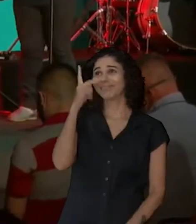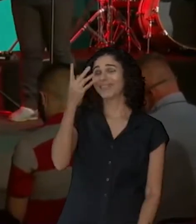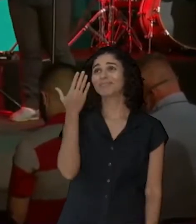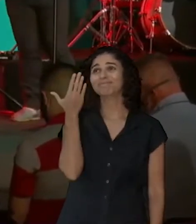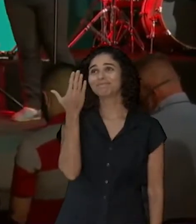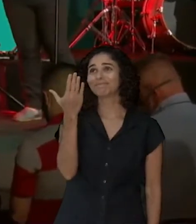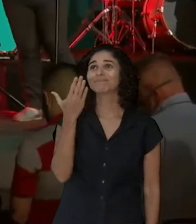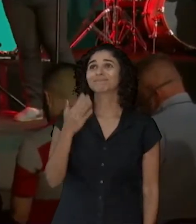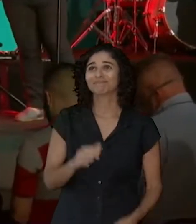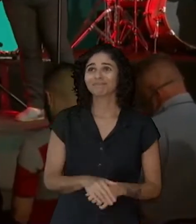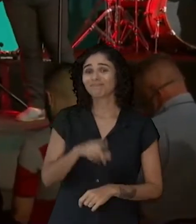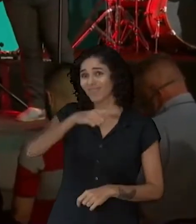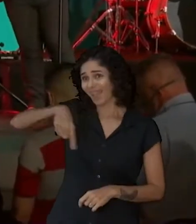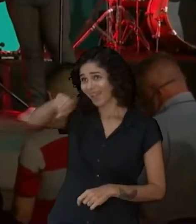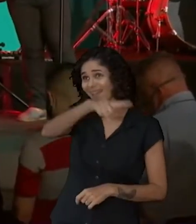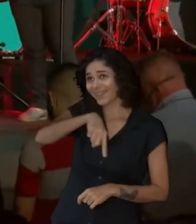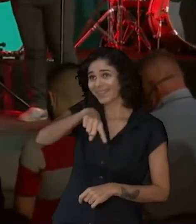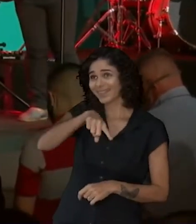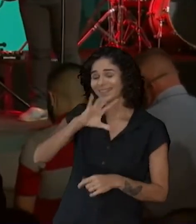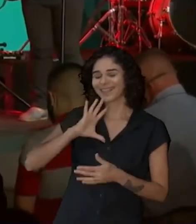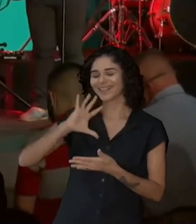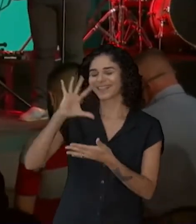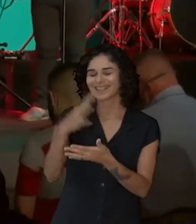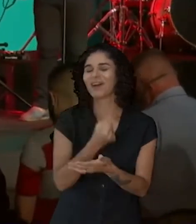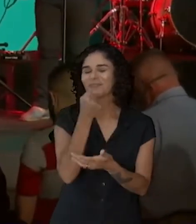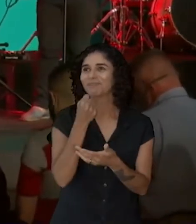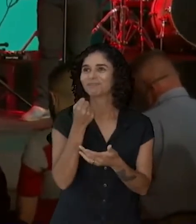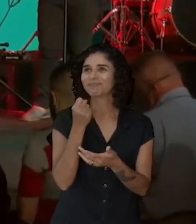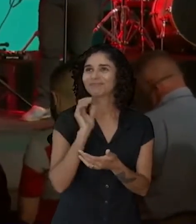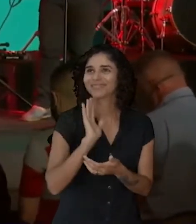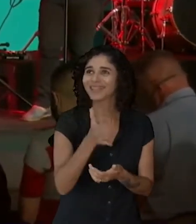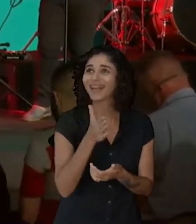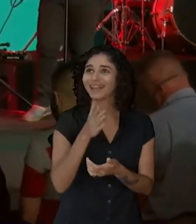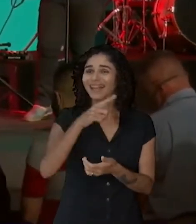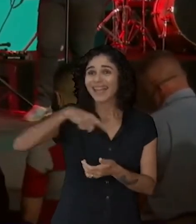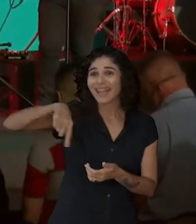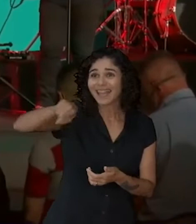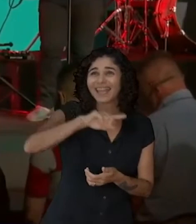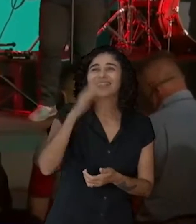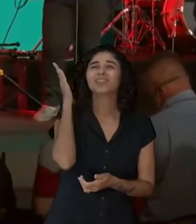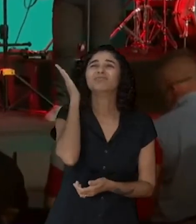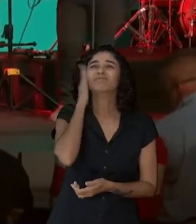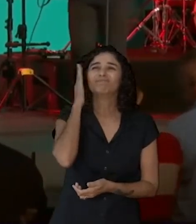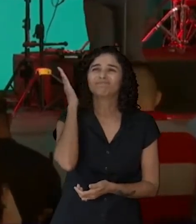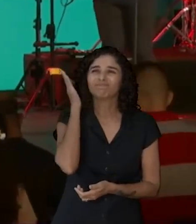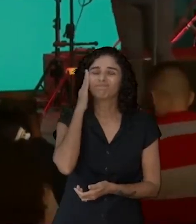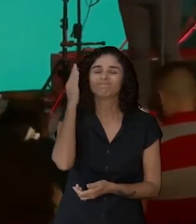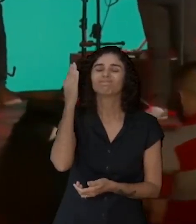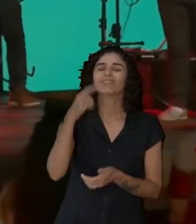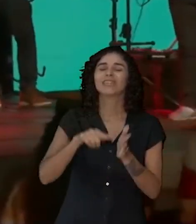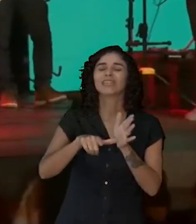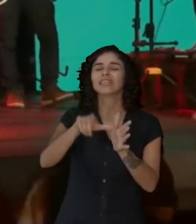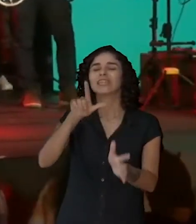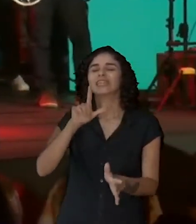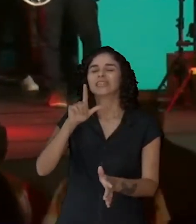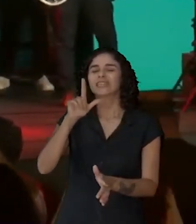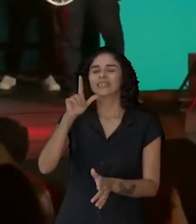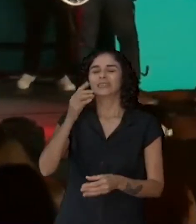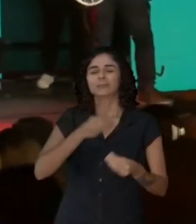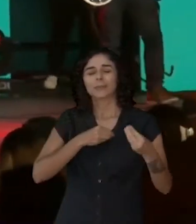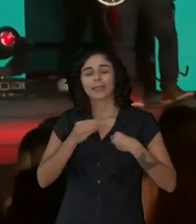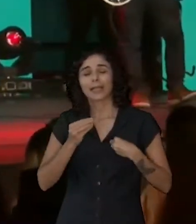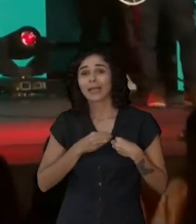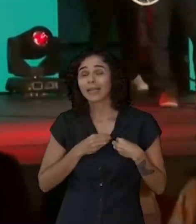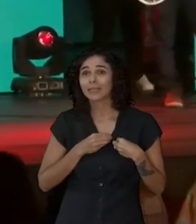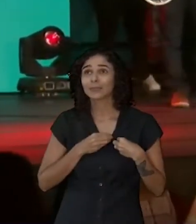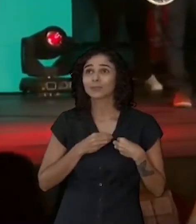Eles foram salvos. Eles foram convencidos do pecado por causa do seu ministério. Eles